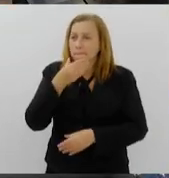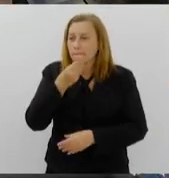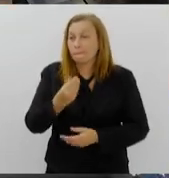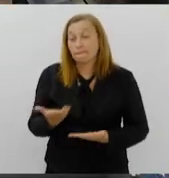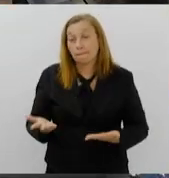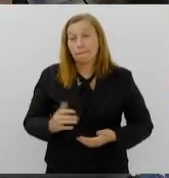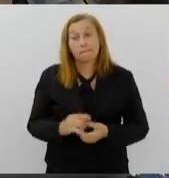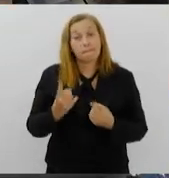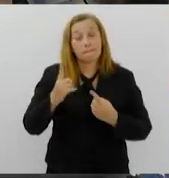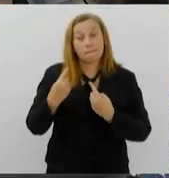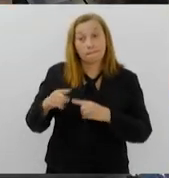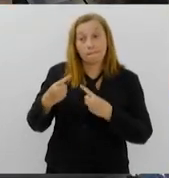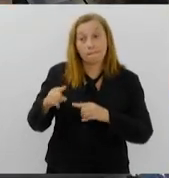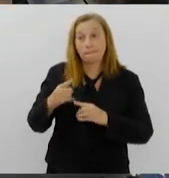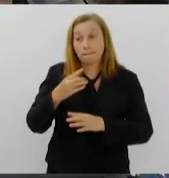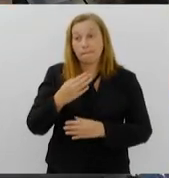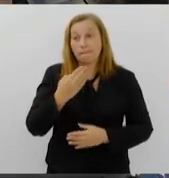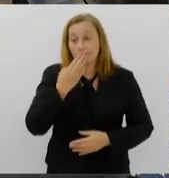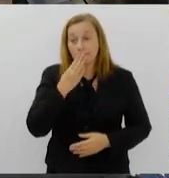não é provocação, tá bem?